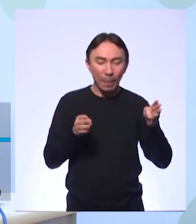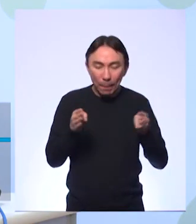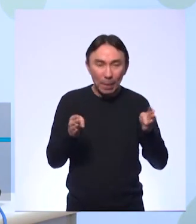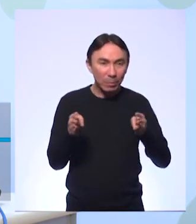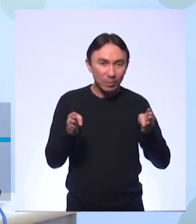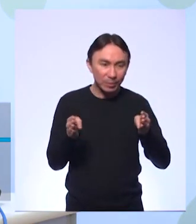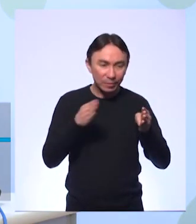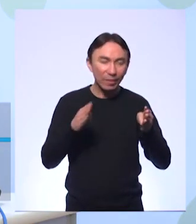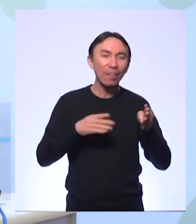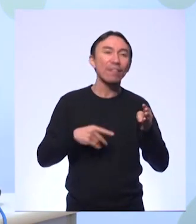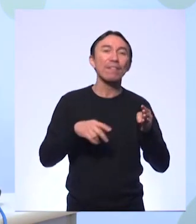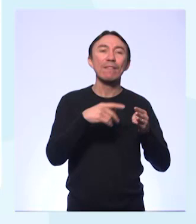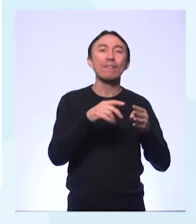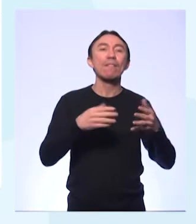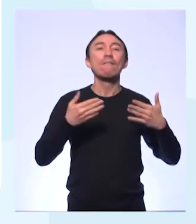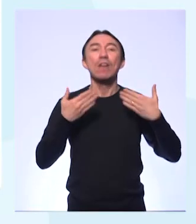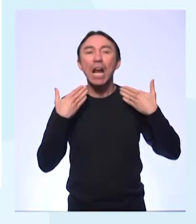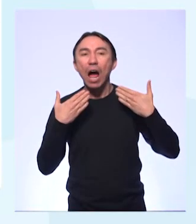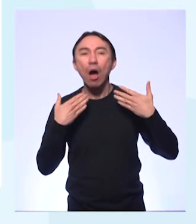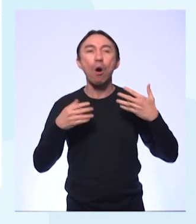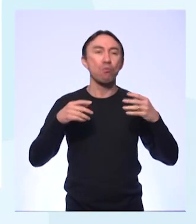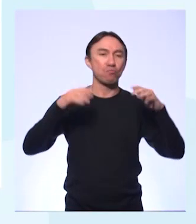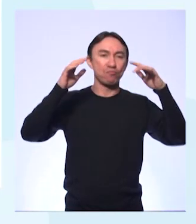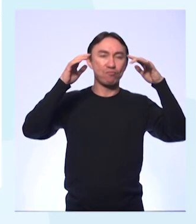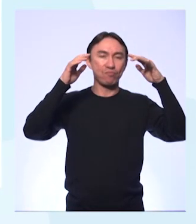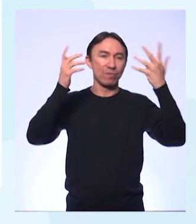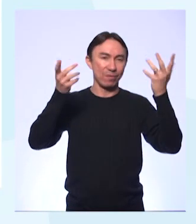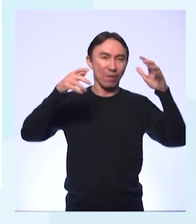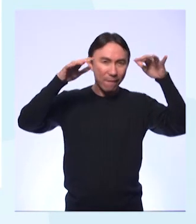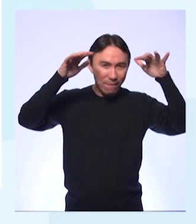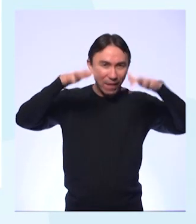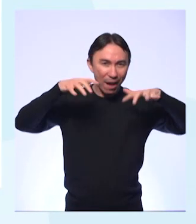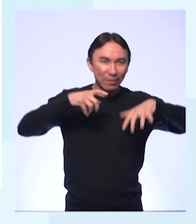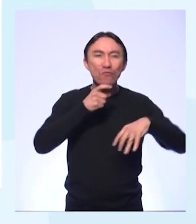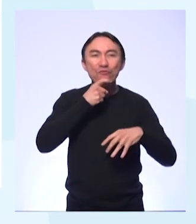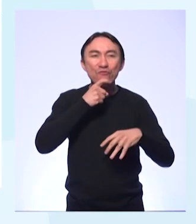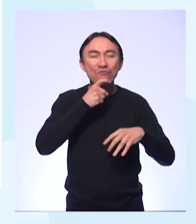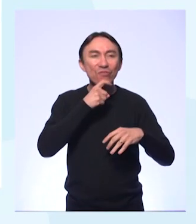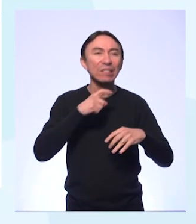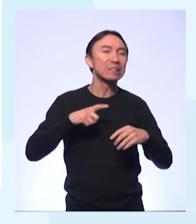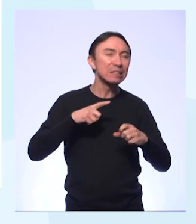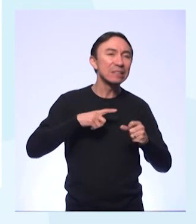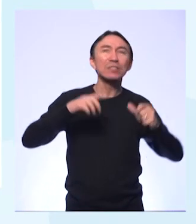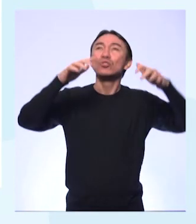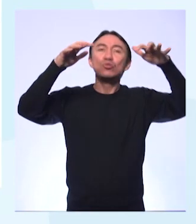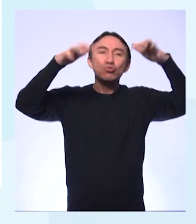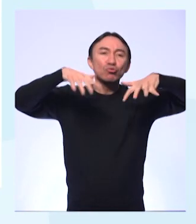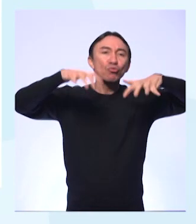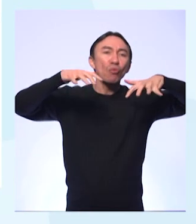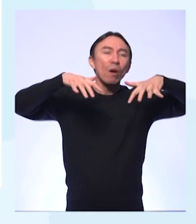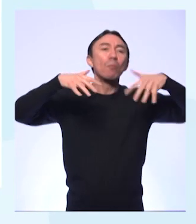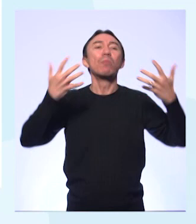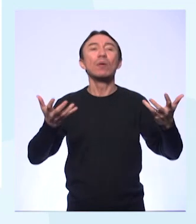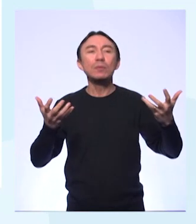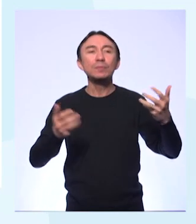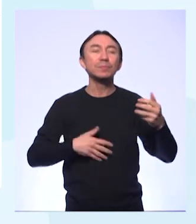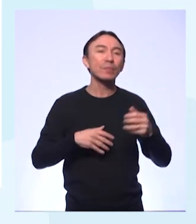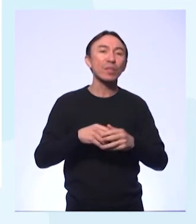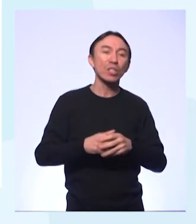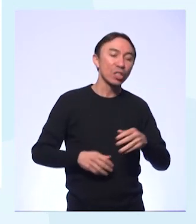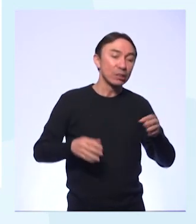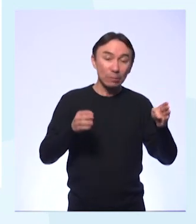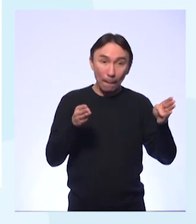inverno. Nós temos a África de precipitação. O que é? Quantidade de chuvas. Então, quando nós estamos em dezembro